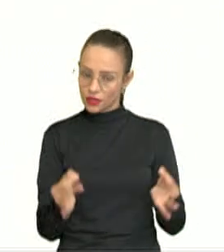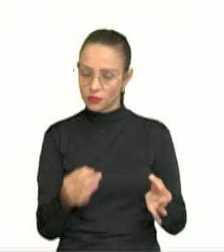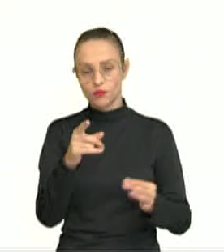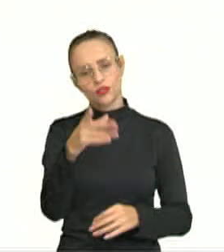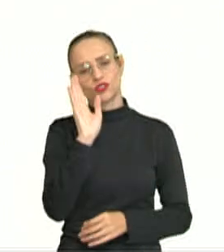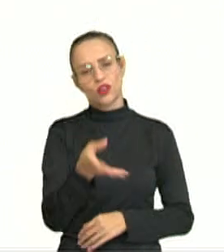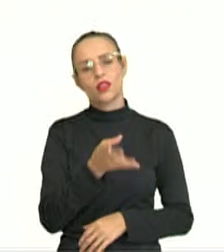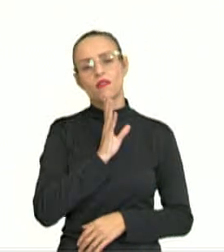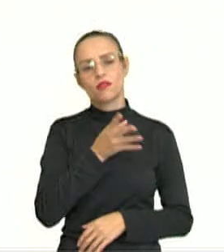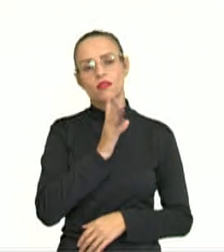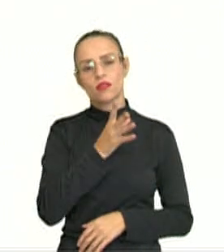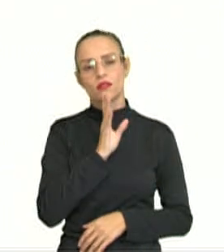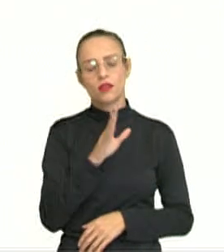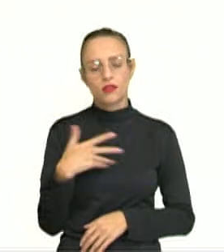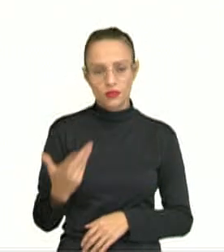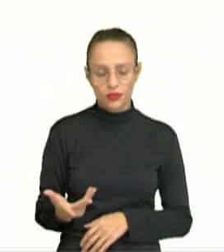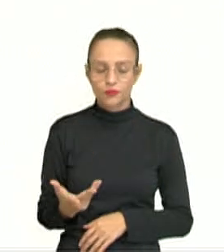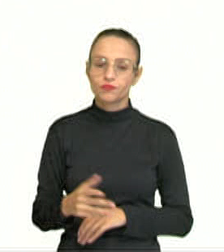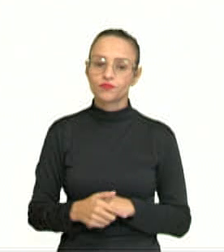você conhece. Então,